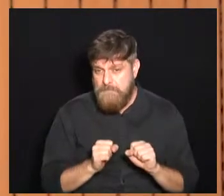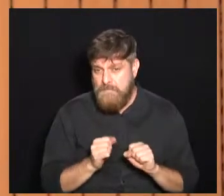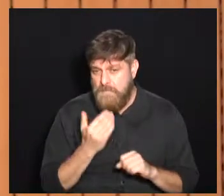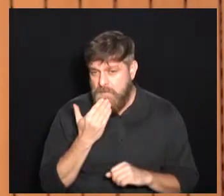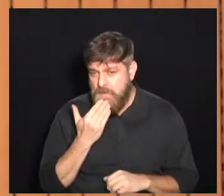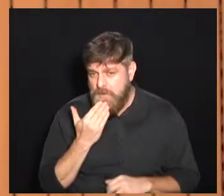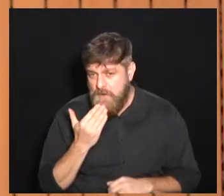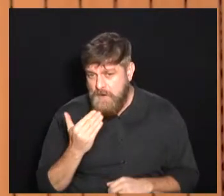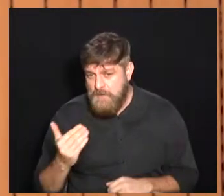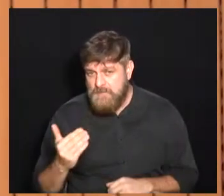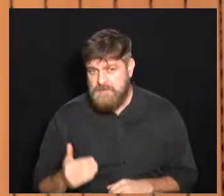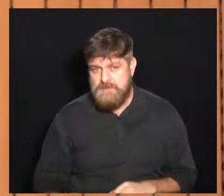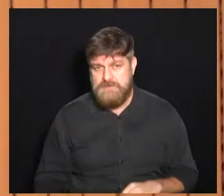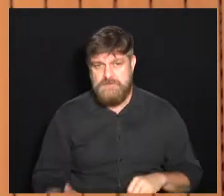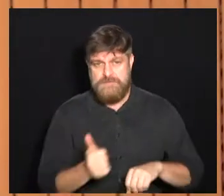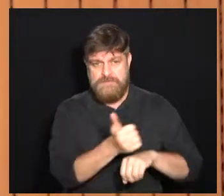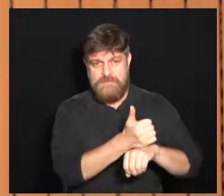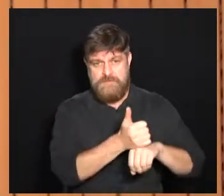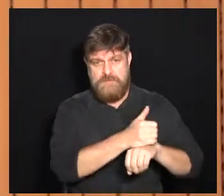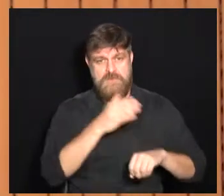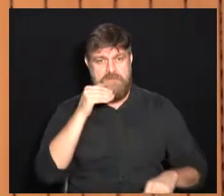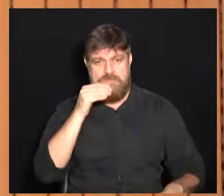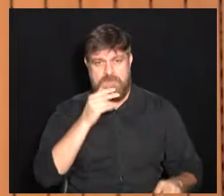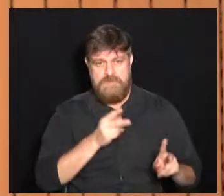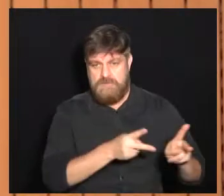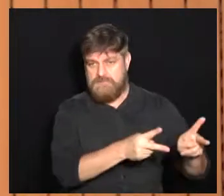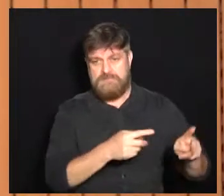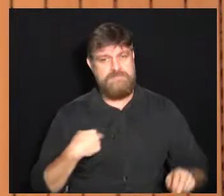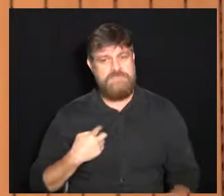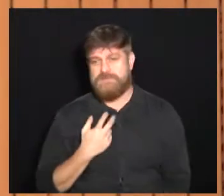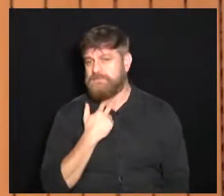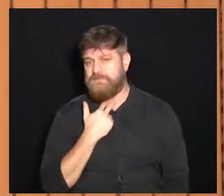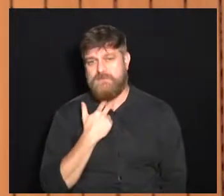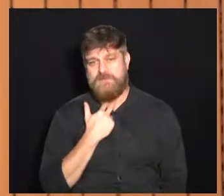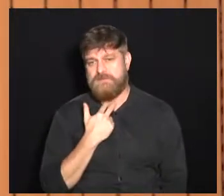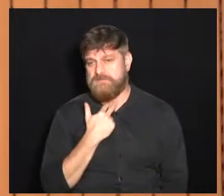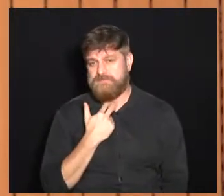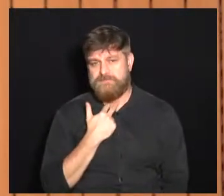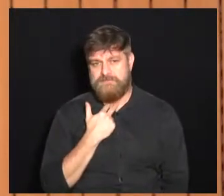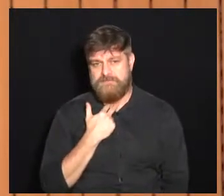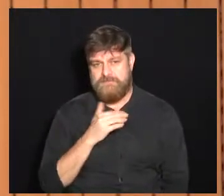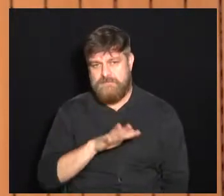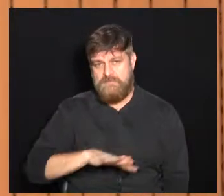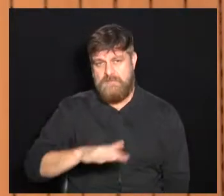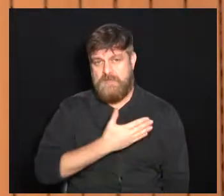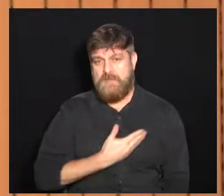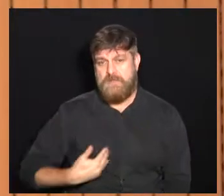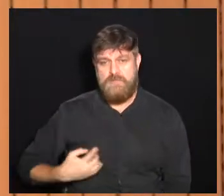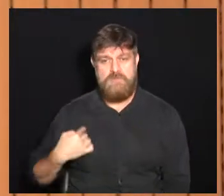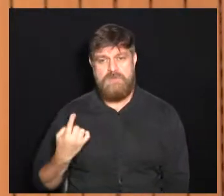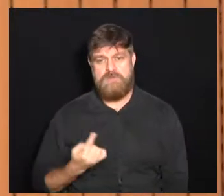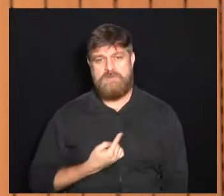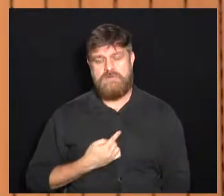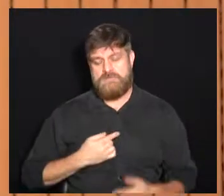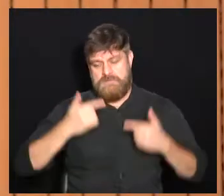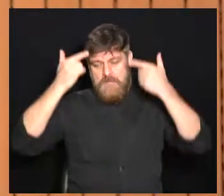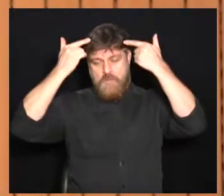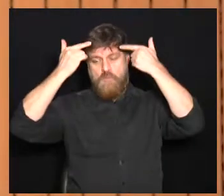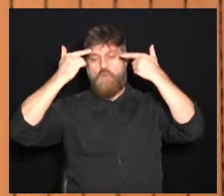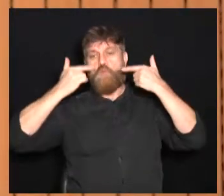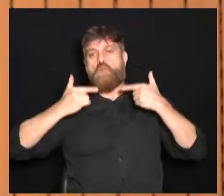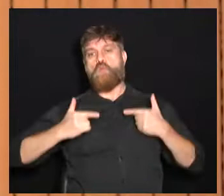a recontratação de funcionários. Não, não podemos. Poder público, nós temos que ser